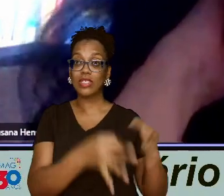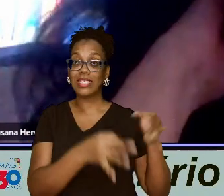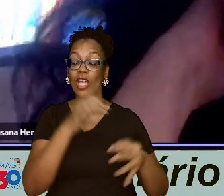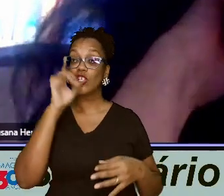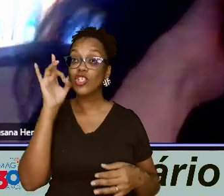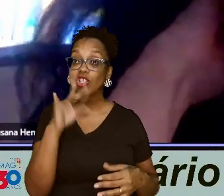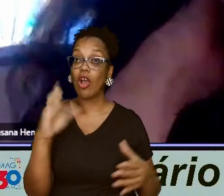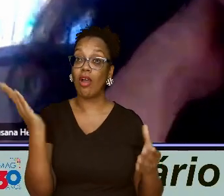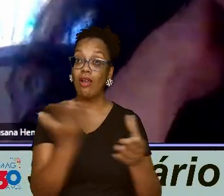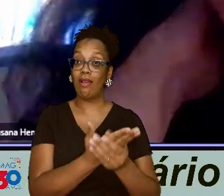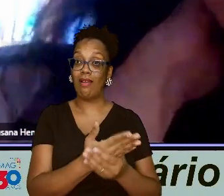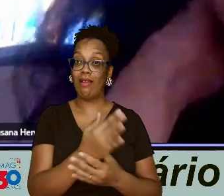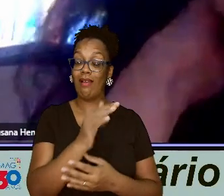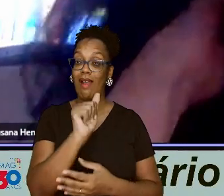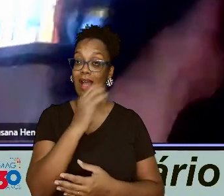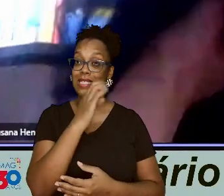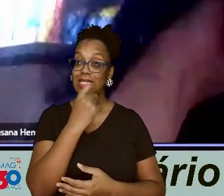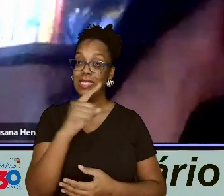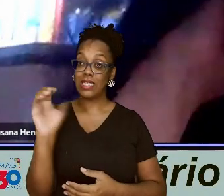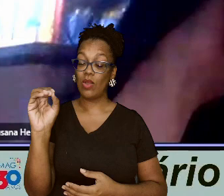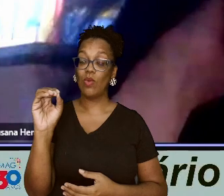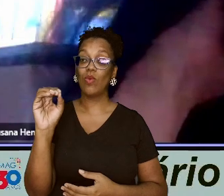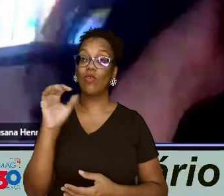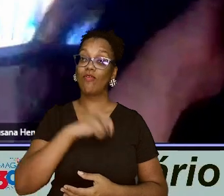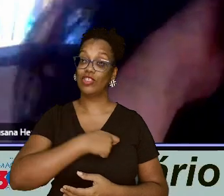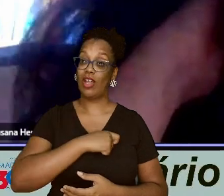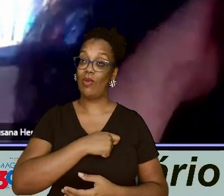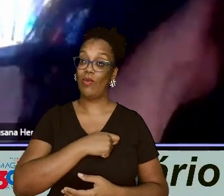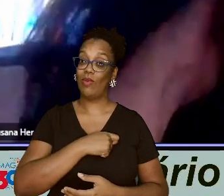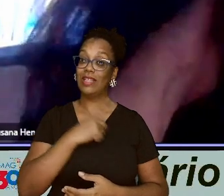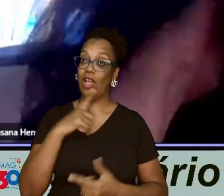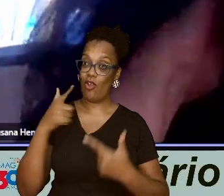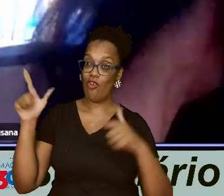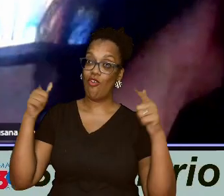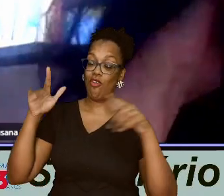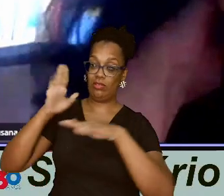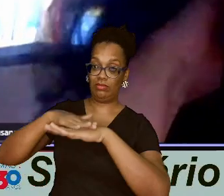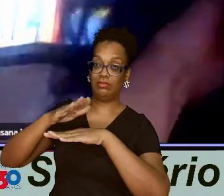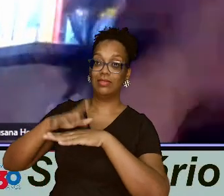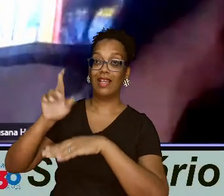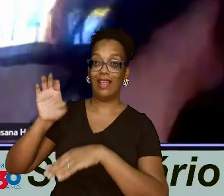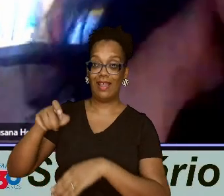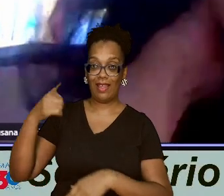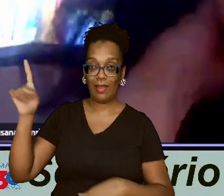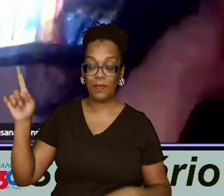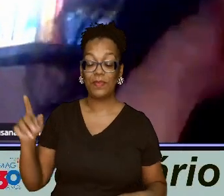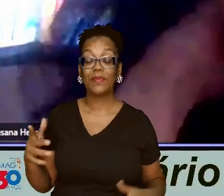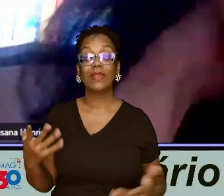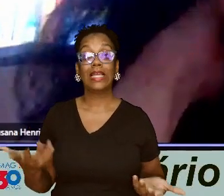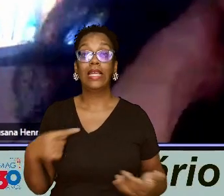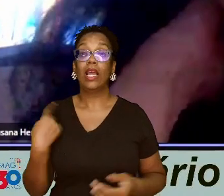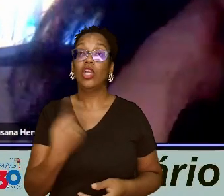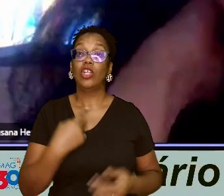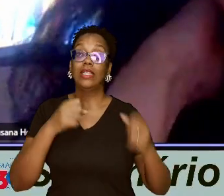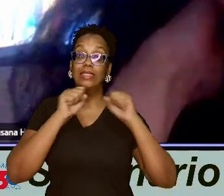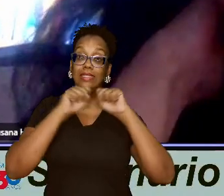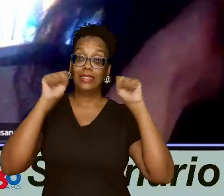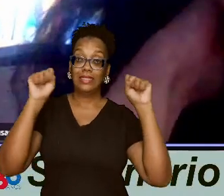fiscais, né? Sem contar os outros processos em que ela é autor e ré. E que a nossa